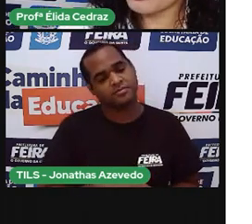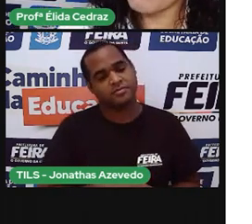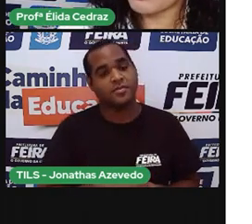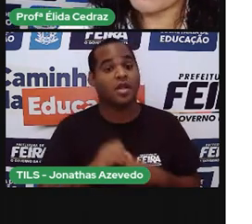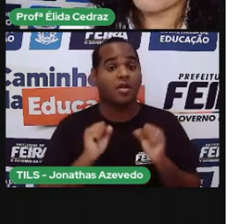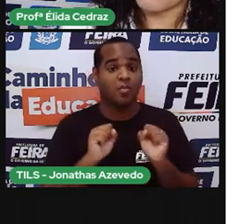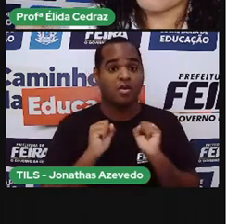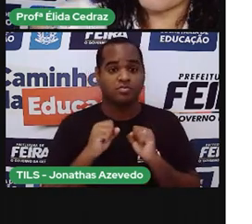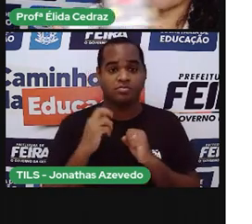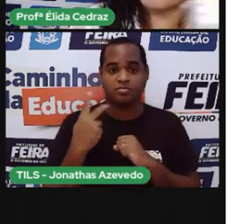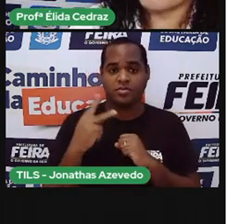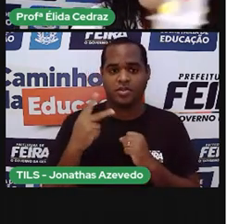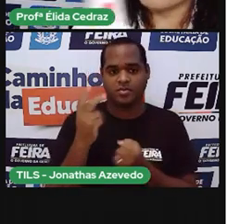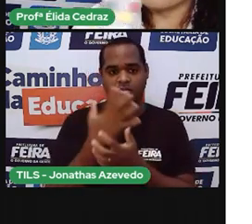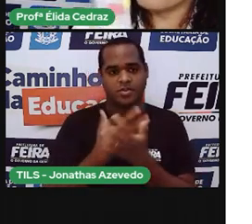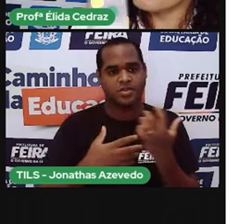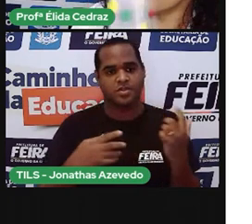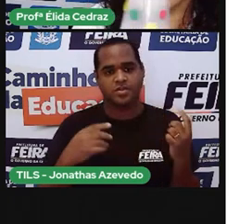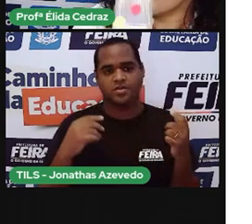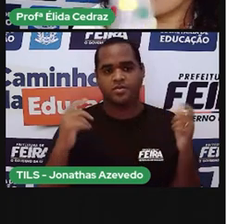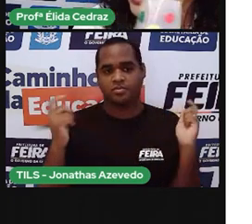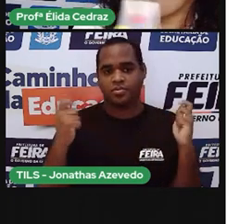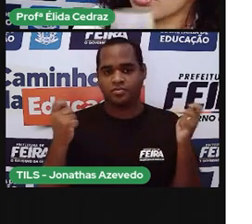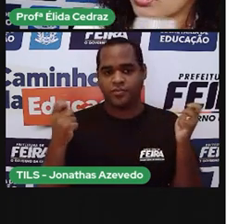Quando um instrumento